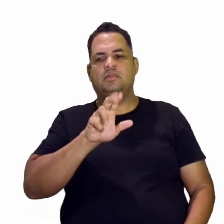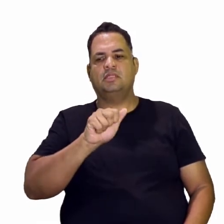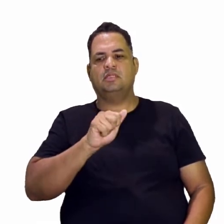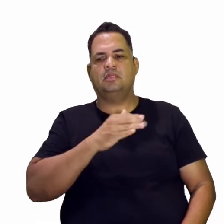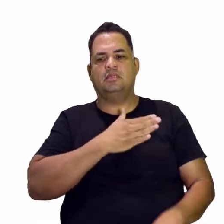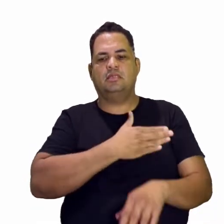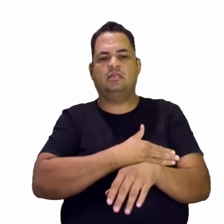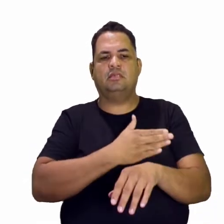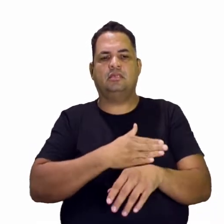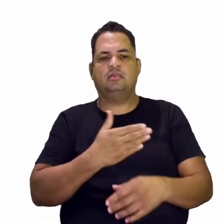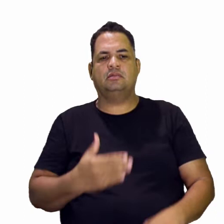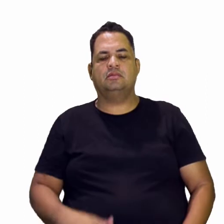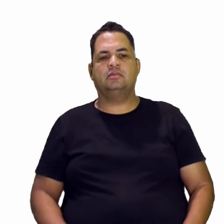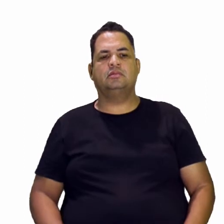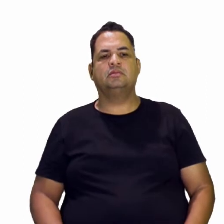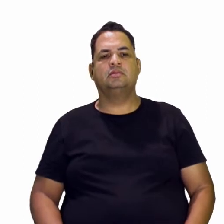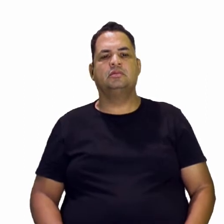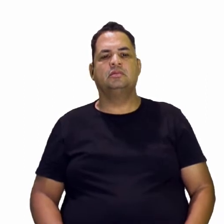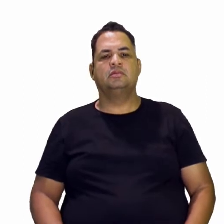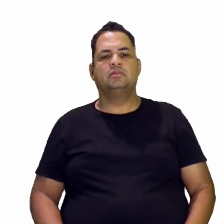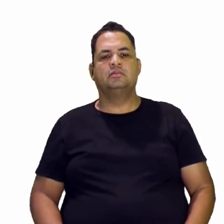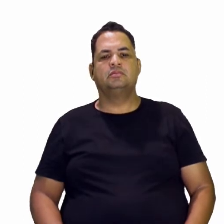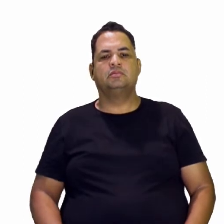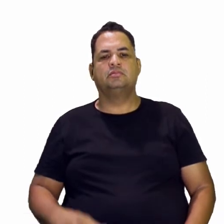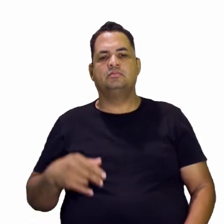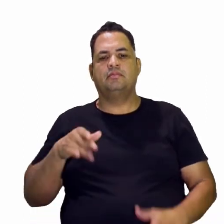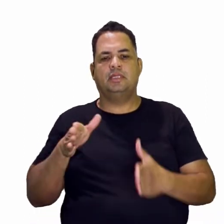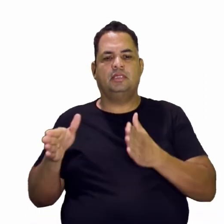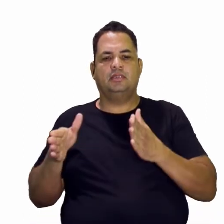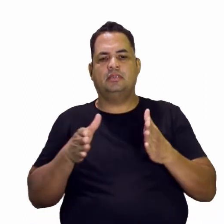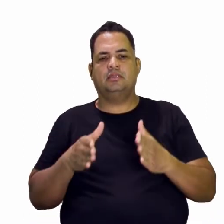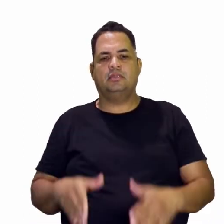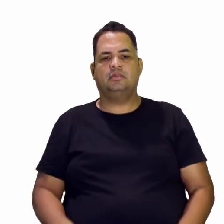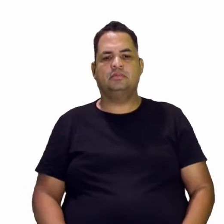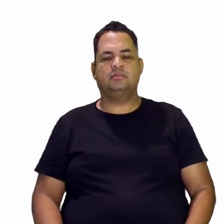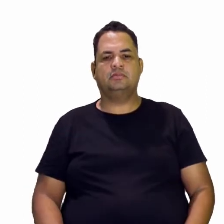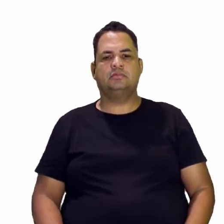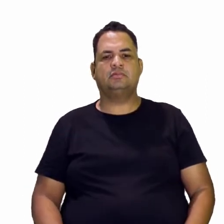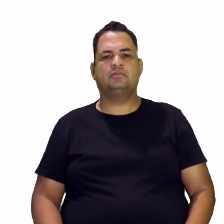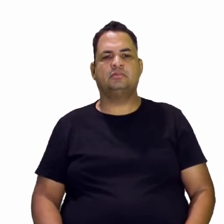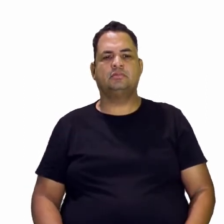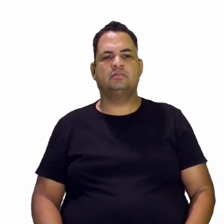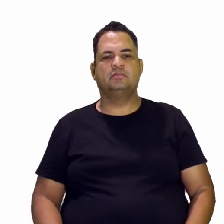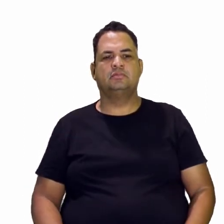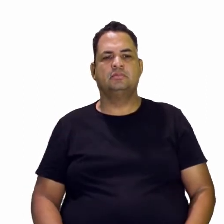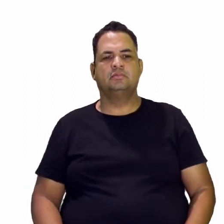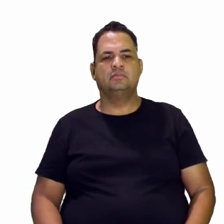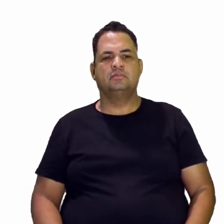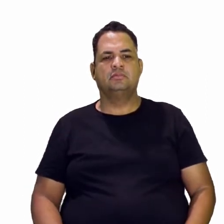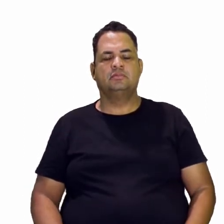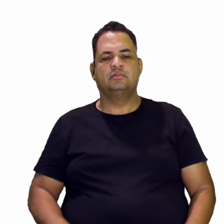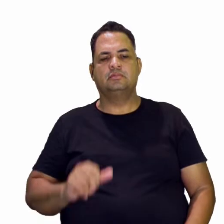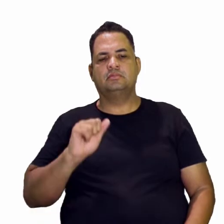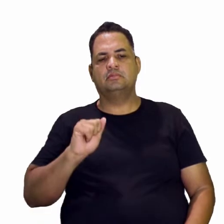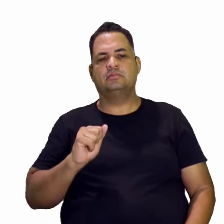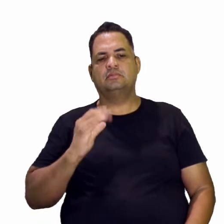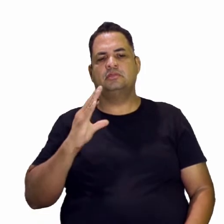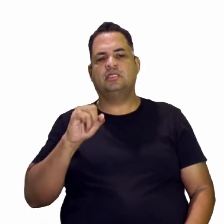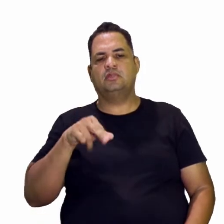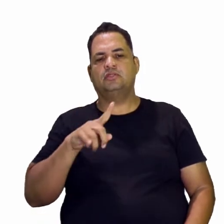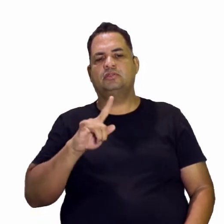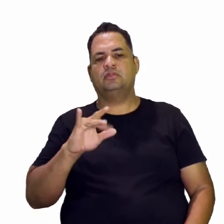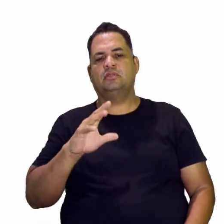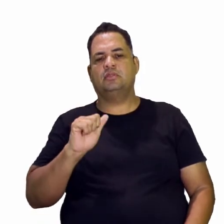bem. E aí, os períodos. Então, você tem a era